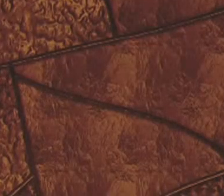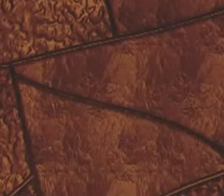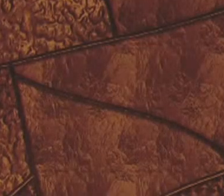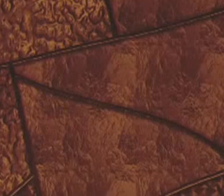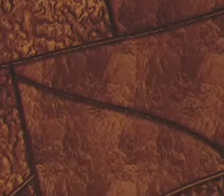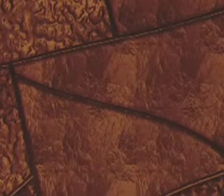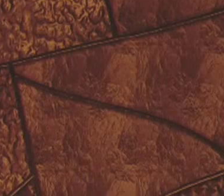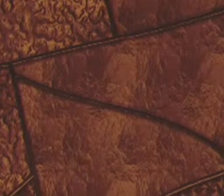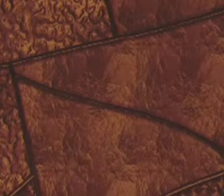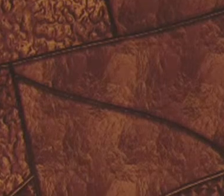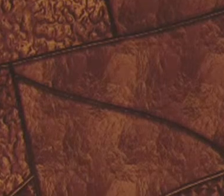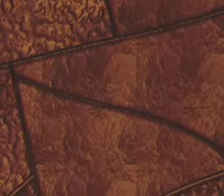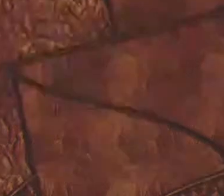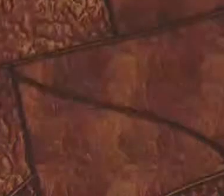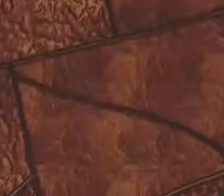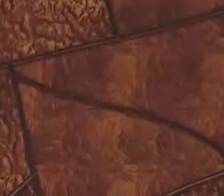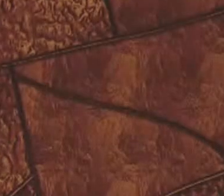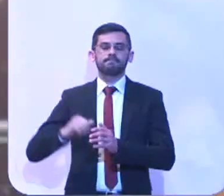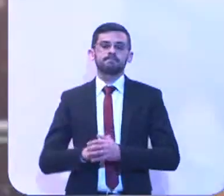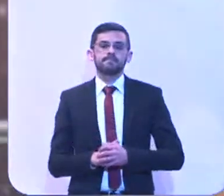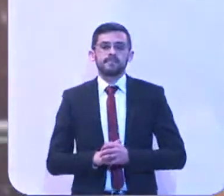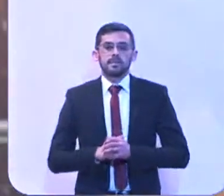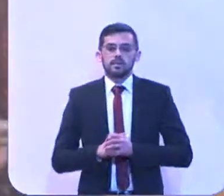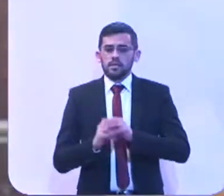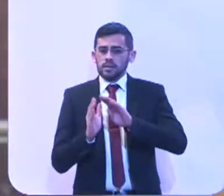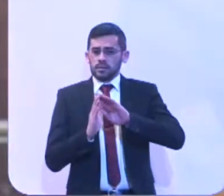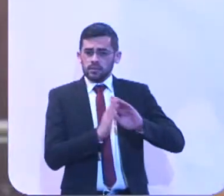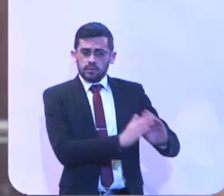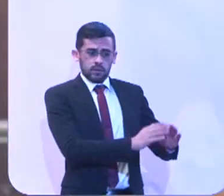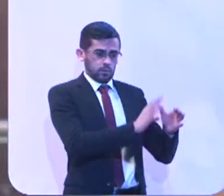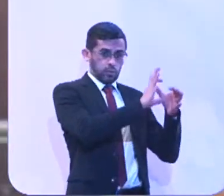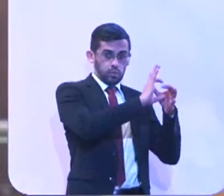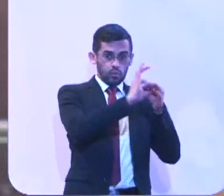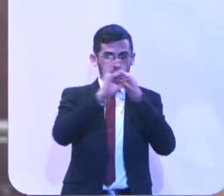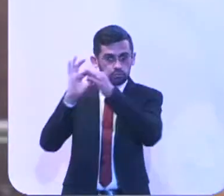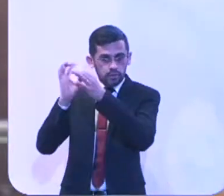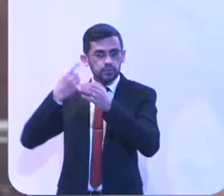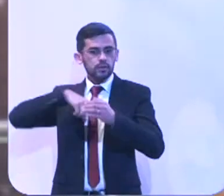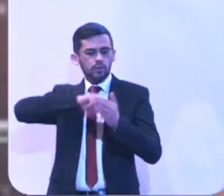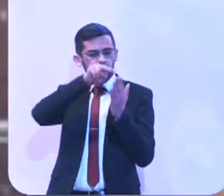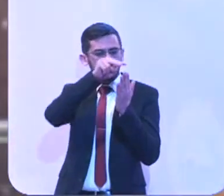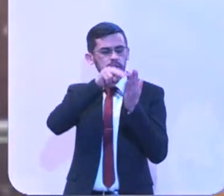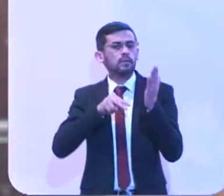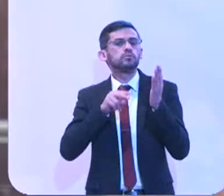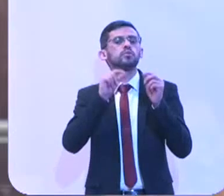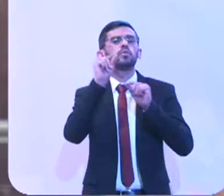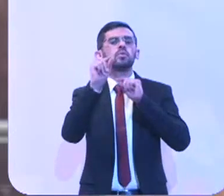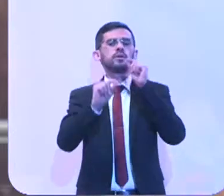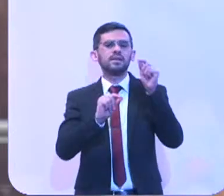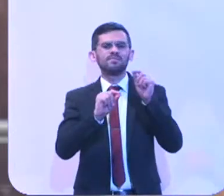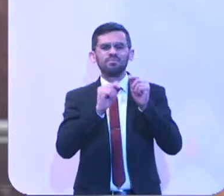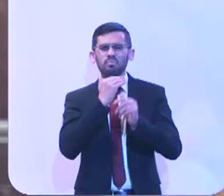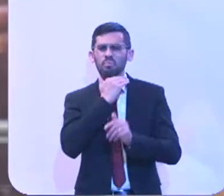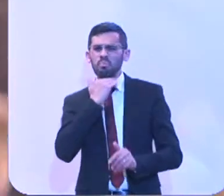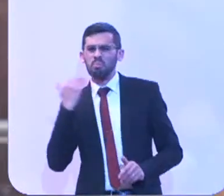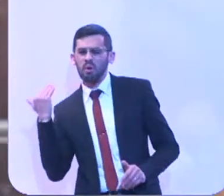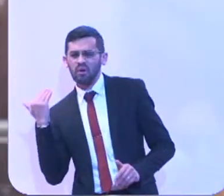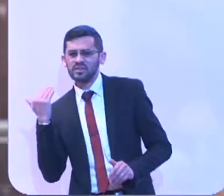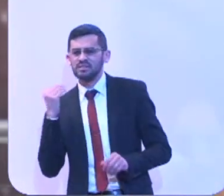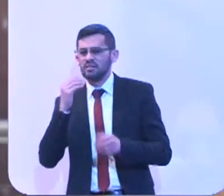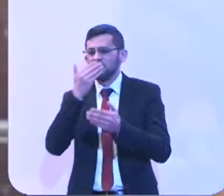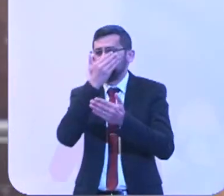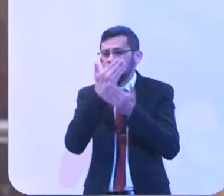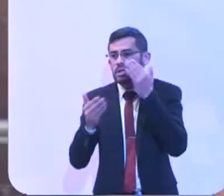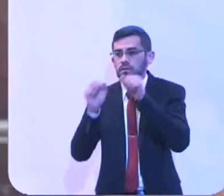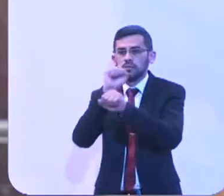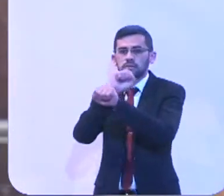sou o Senhor. O cenário que a Bíblia nos apresenta aqui é um cenário de morte e de